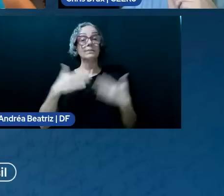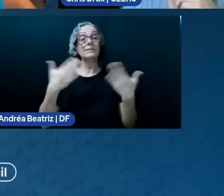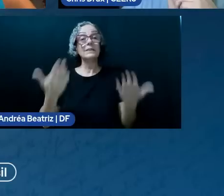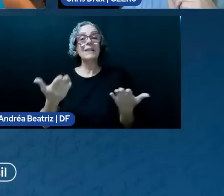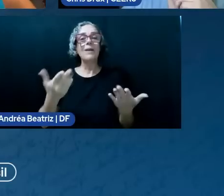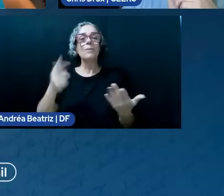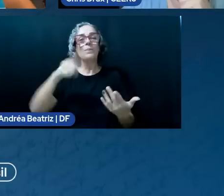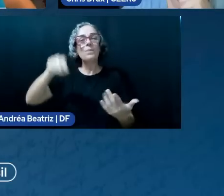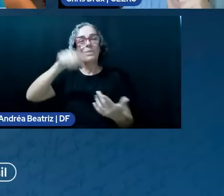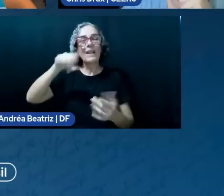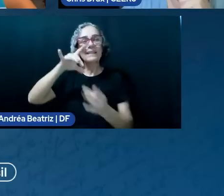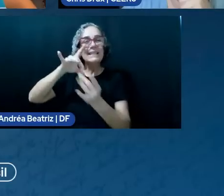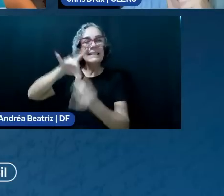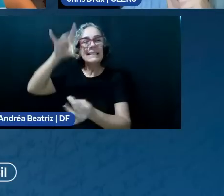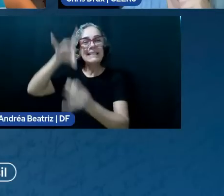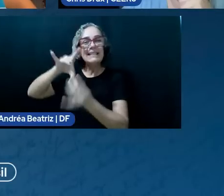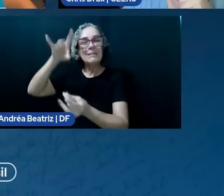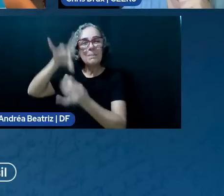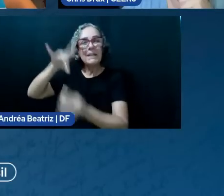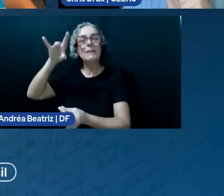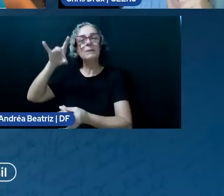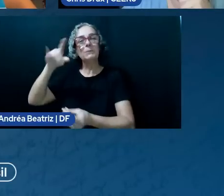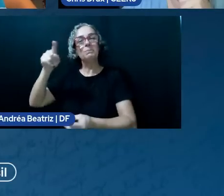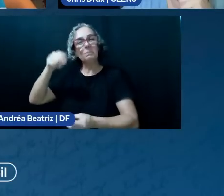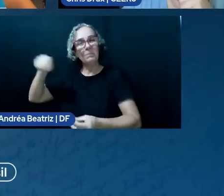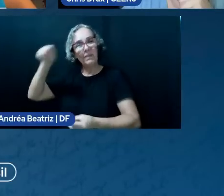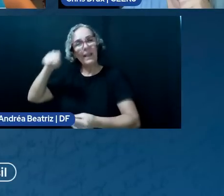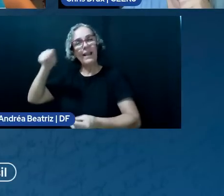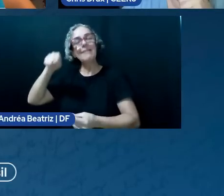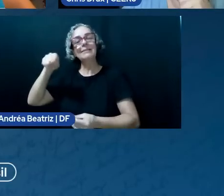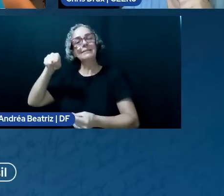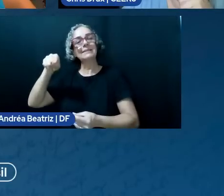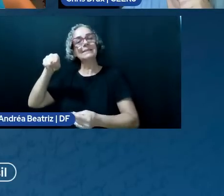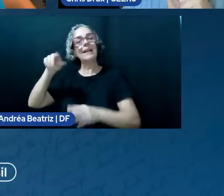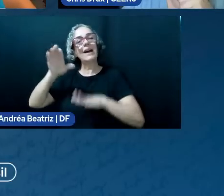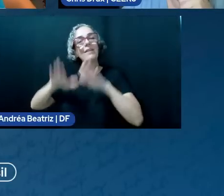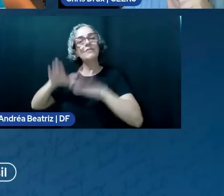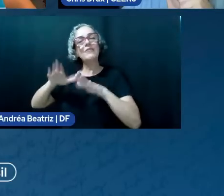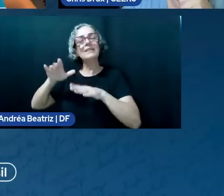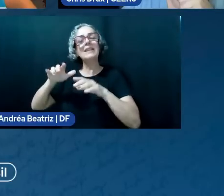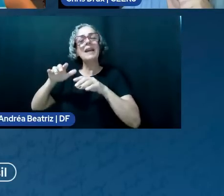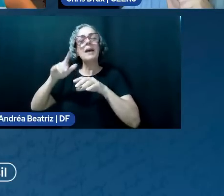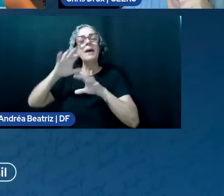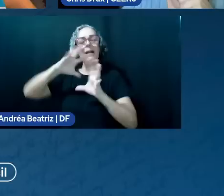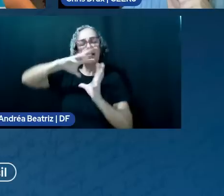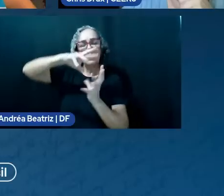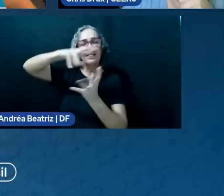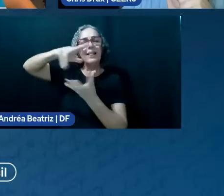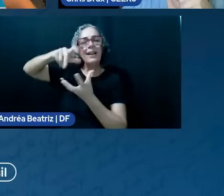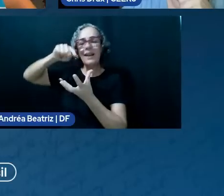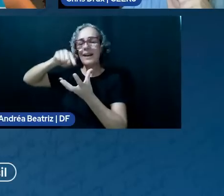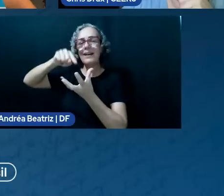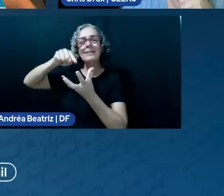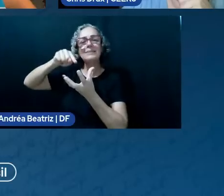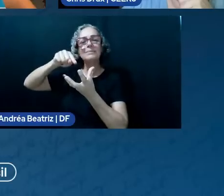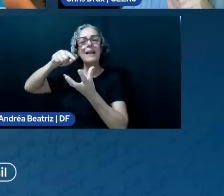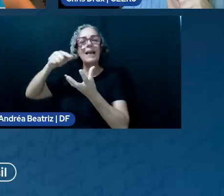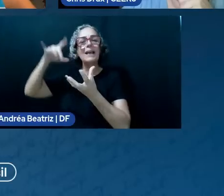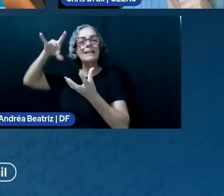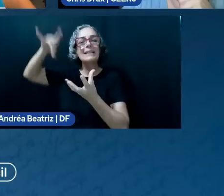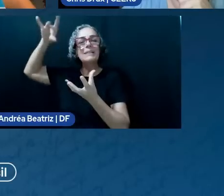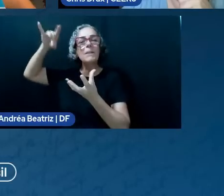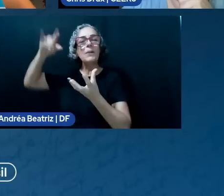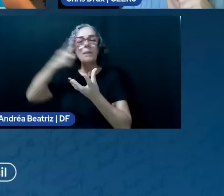dos espíritos que estão mais próximos à Terra, muitas vezes, para produzir outros fenômenos que são úteis, né, como foi o caso